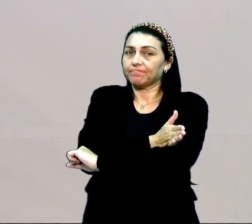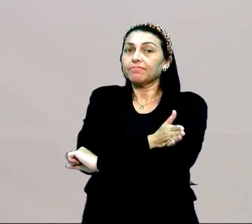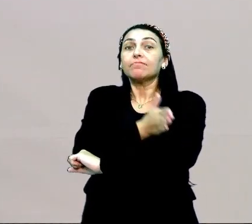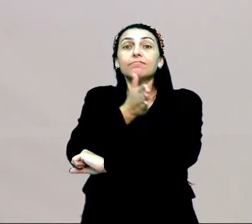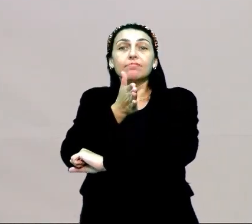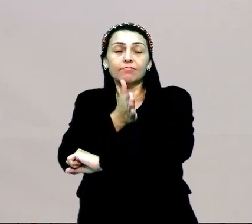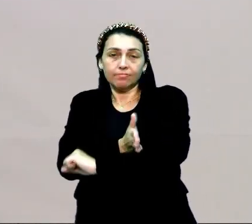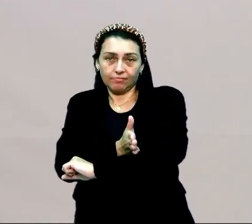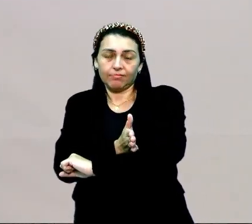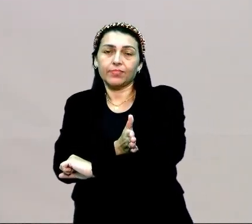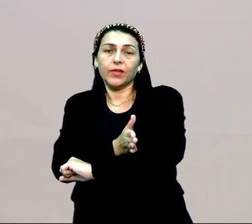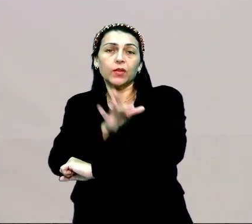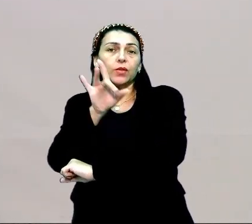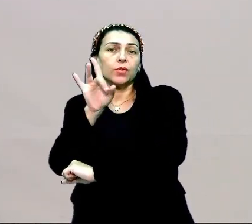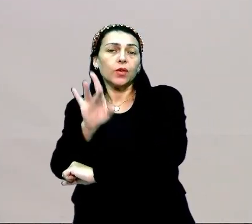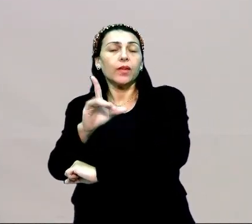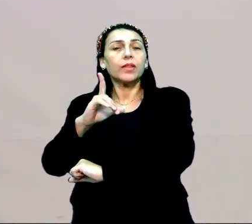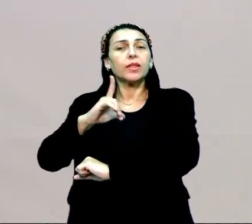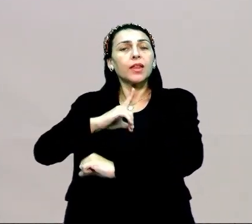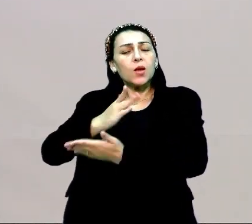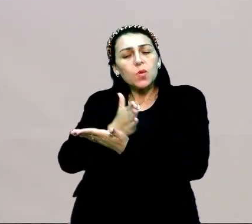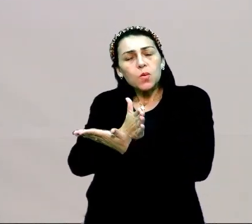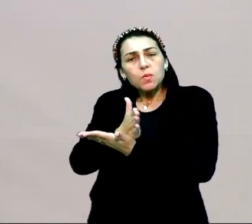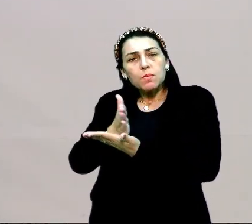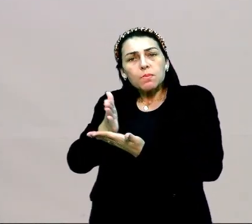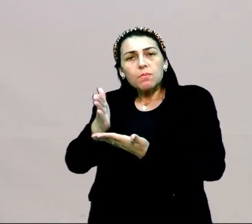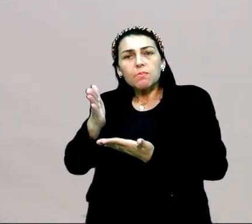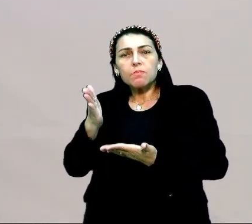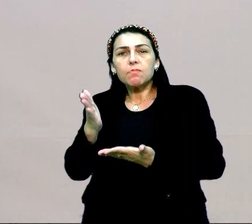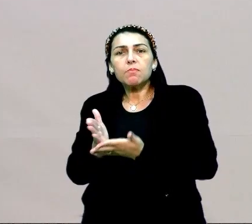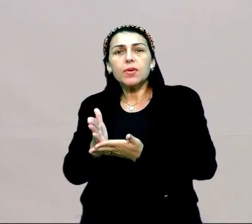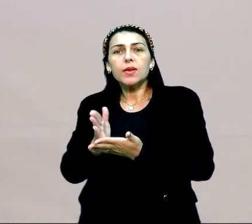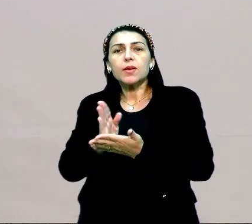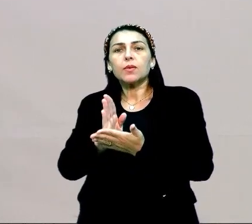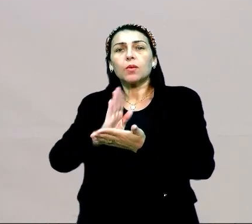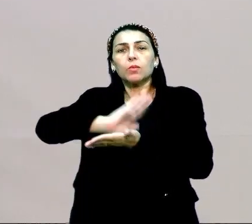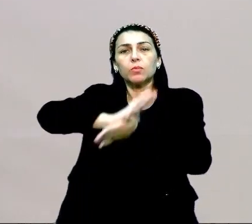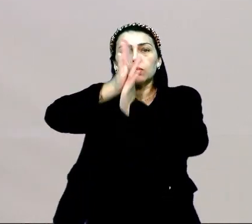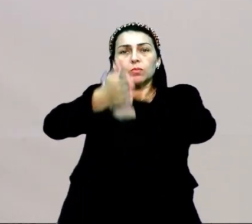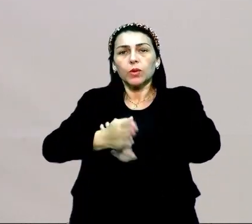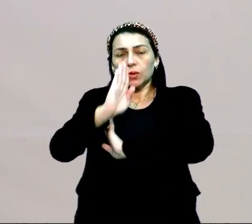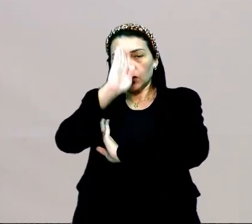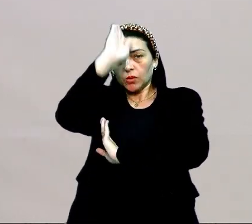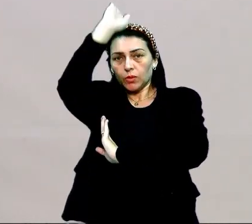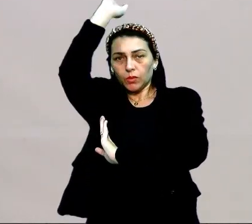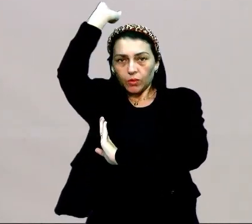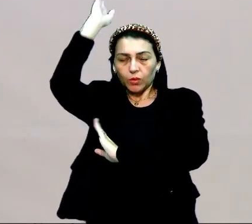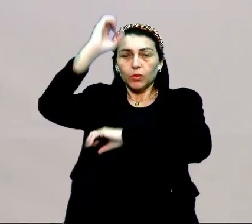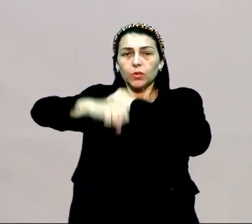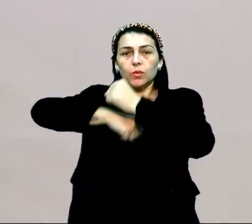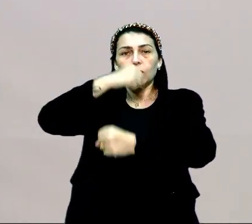Idade Média ela só vai ter início com a queda do Império Romano do Ocidente no ano